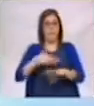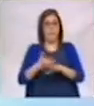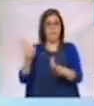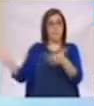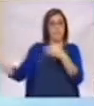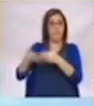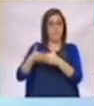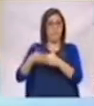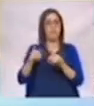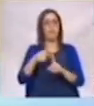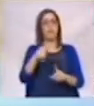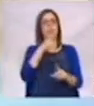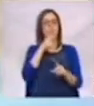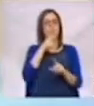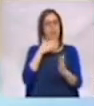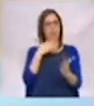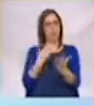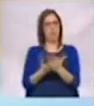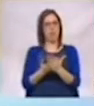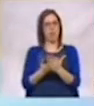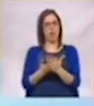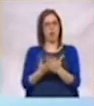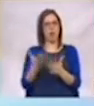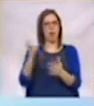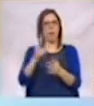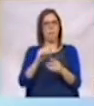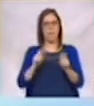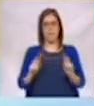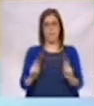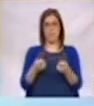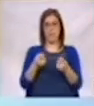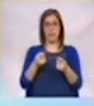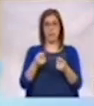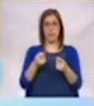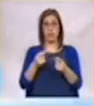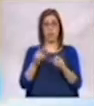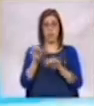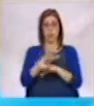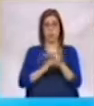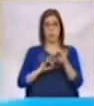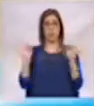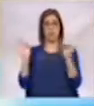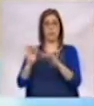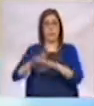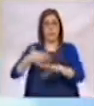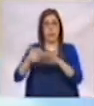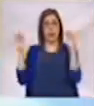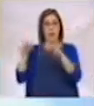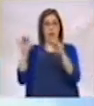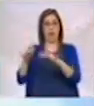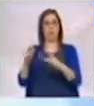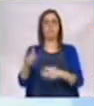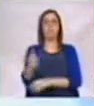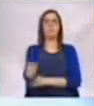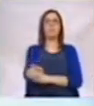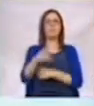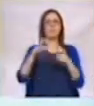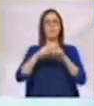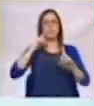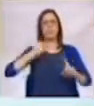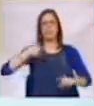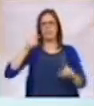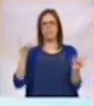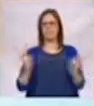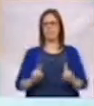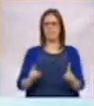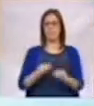ficam ainda mais fechadas. Esta medida lança, de alguma maneira, mais pressão migratória sobre a Europa? Não creio que esse seja